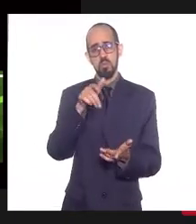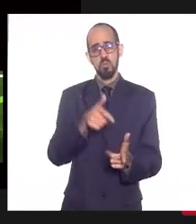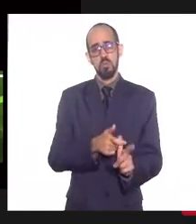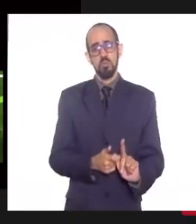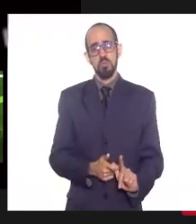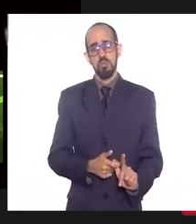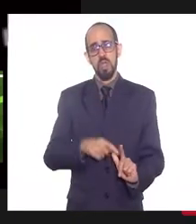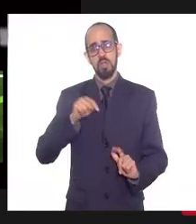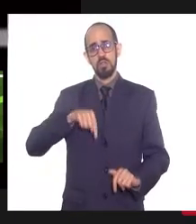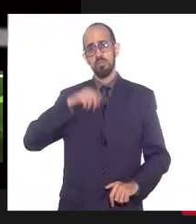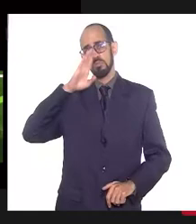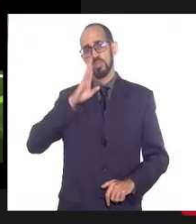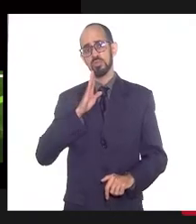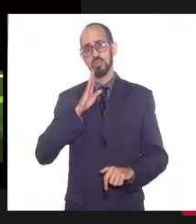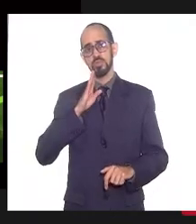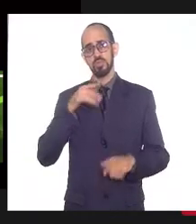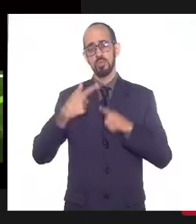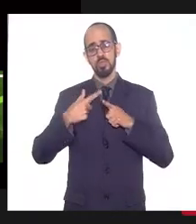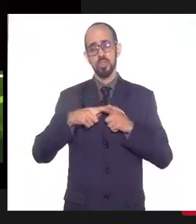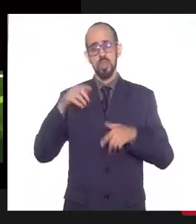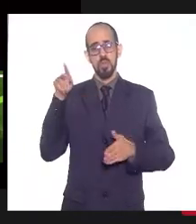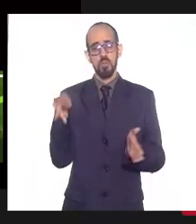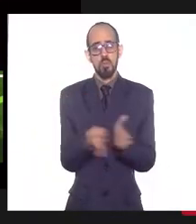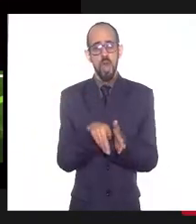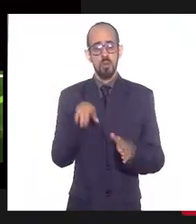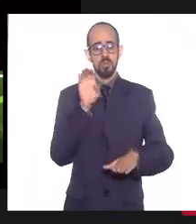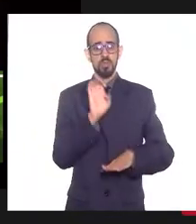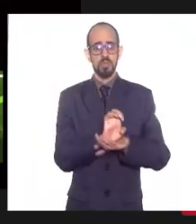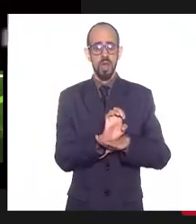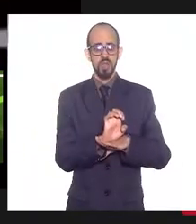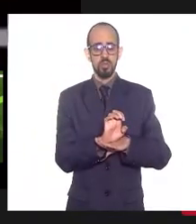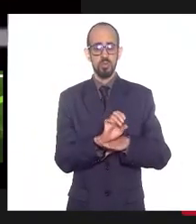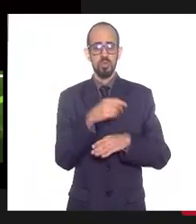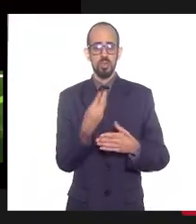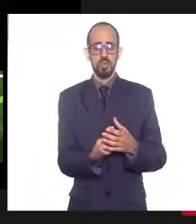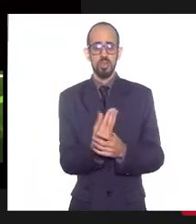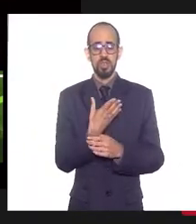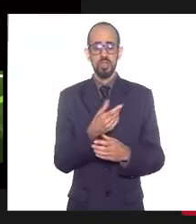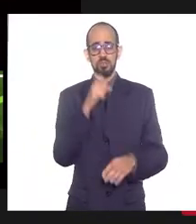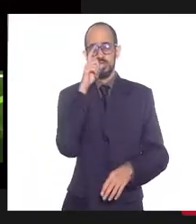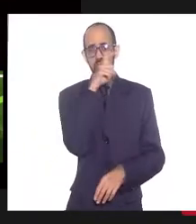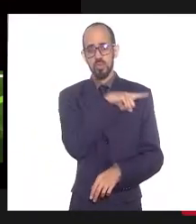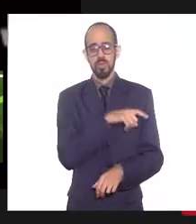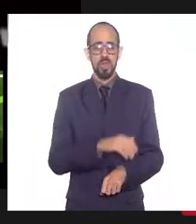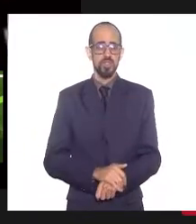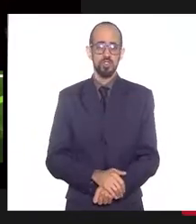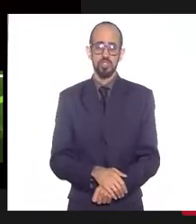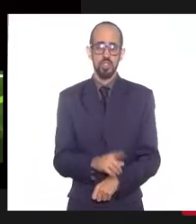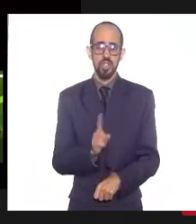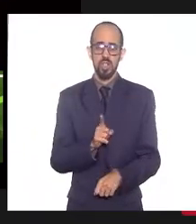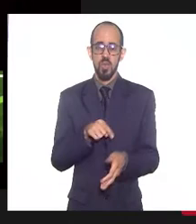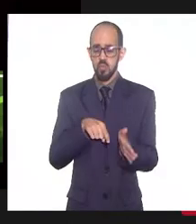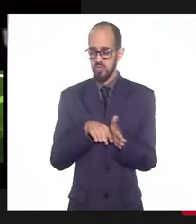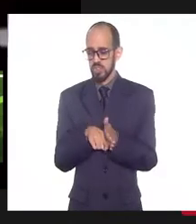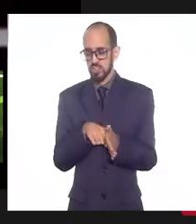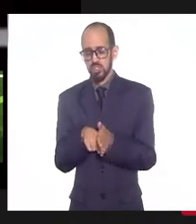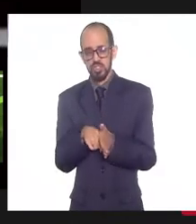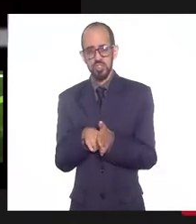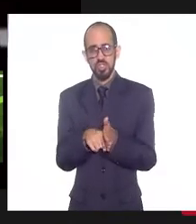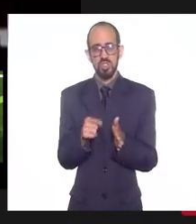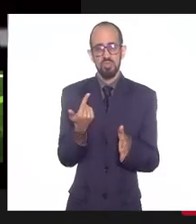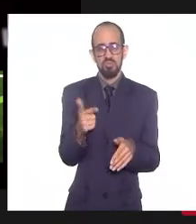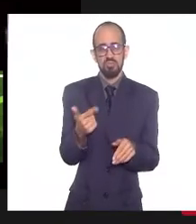o Estado, o próprio Estado, dificulta, né? Não apura, não investiga,